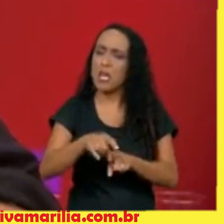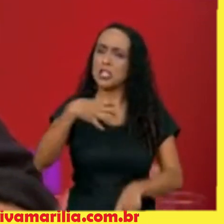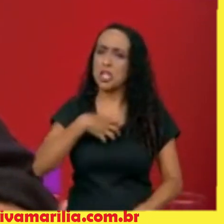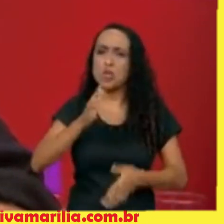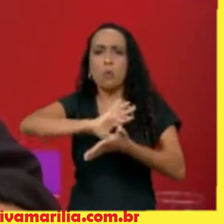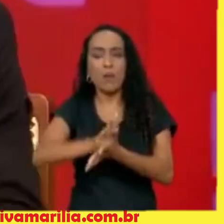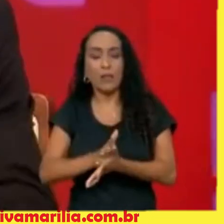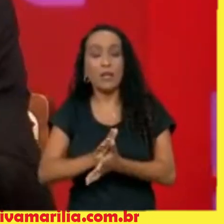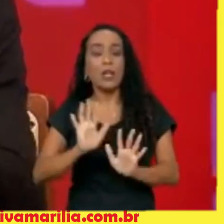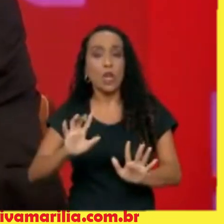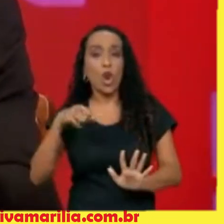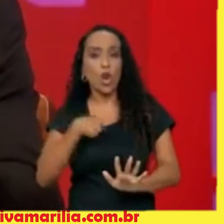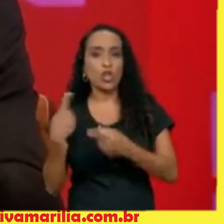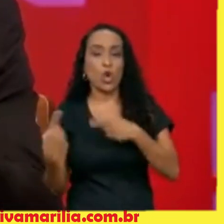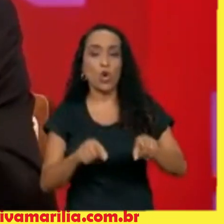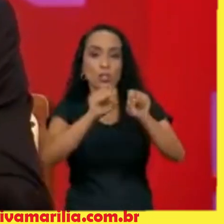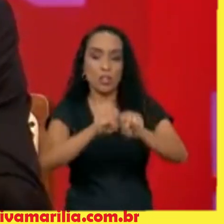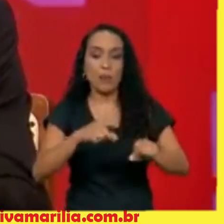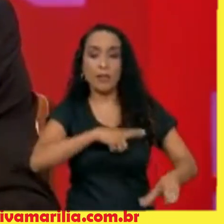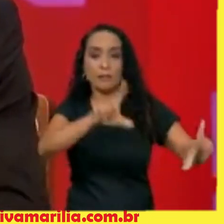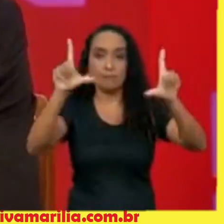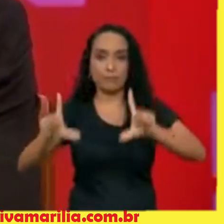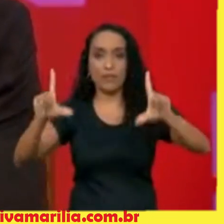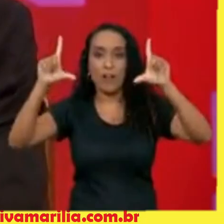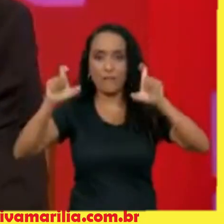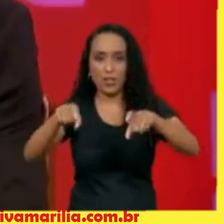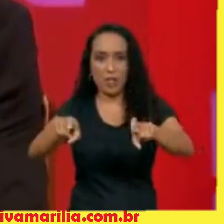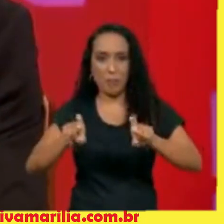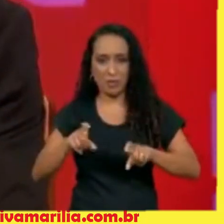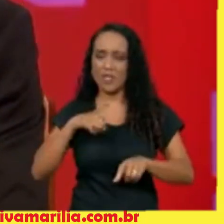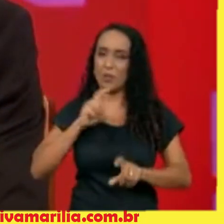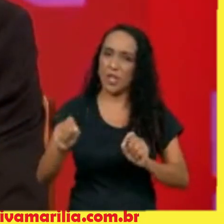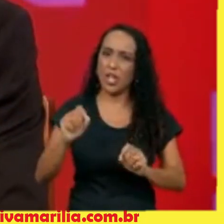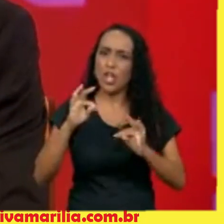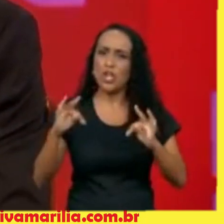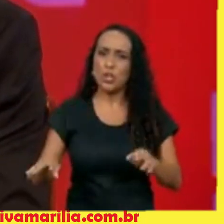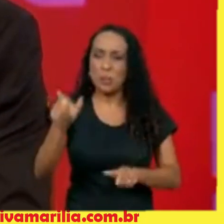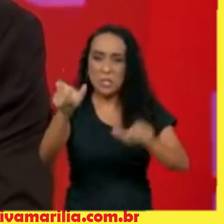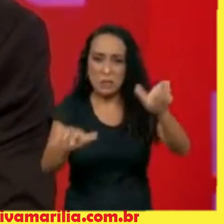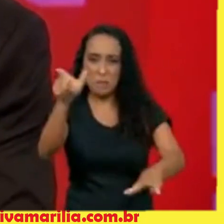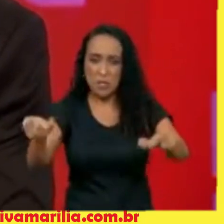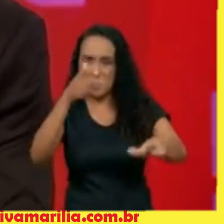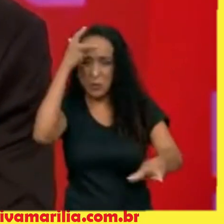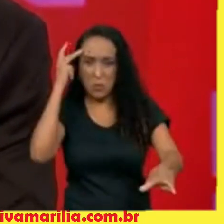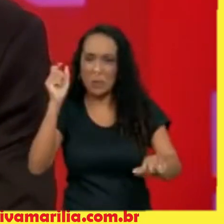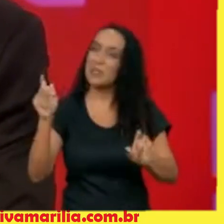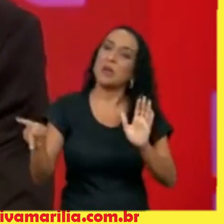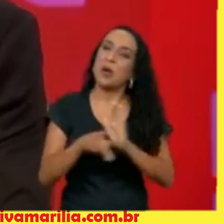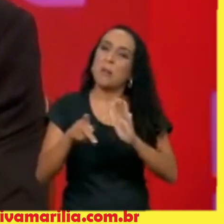somos o antissistema. Aí você tem a foto da posse. Você tem todos os tecnofeudalistas lá,